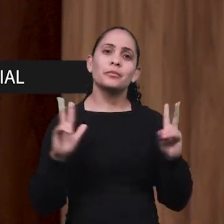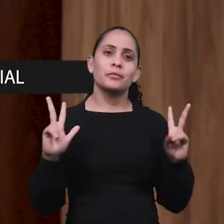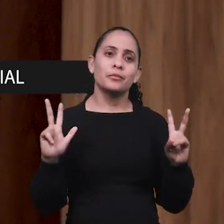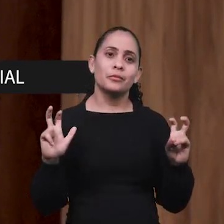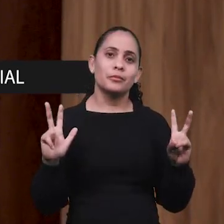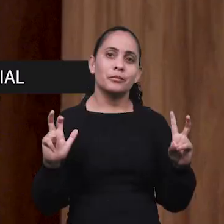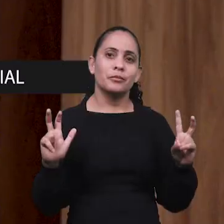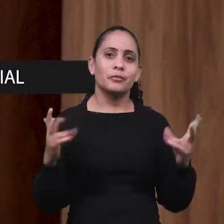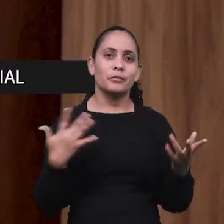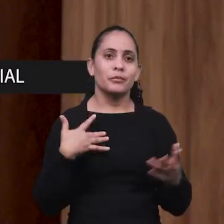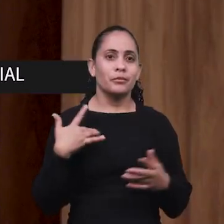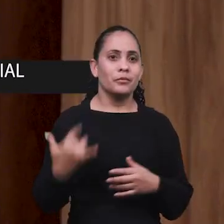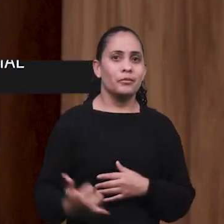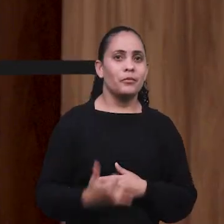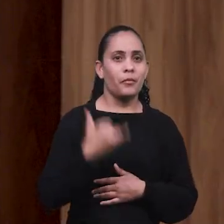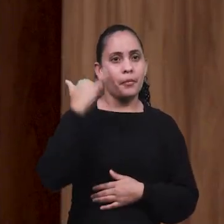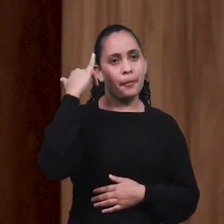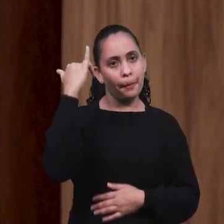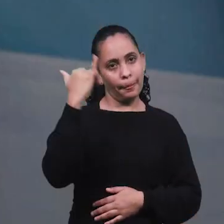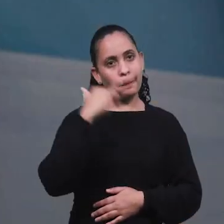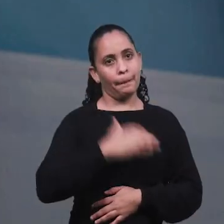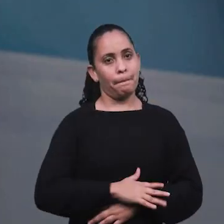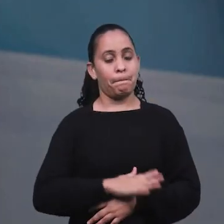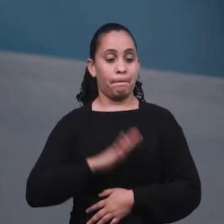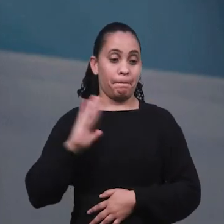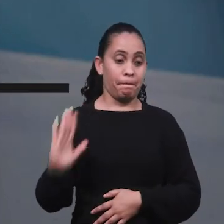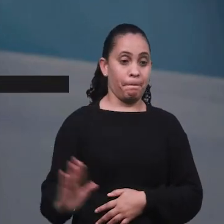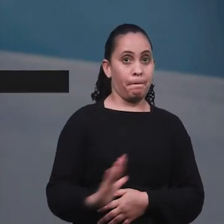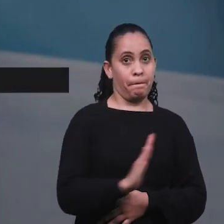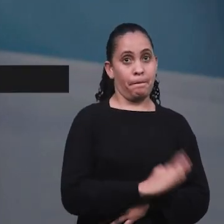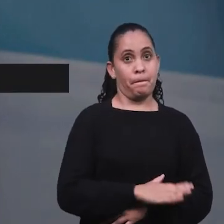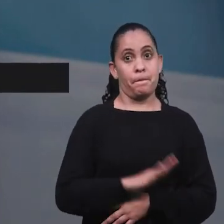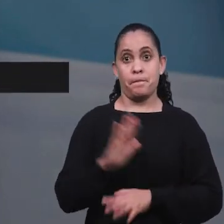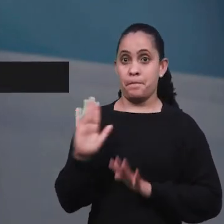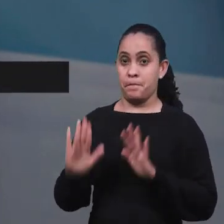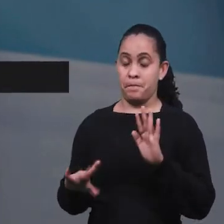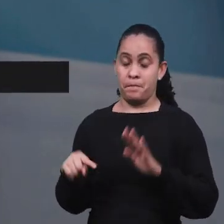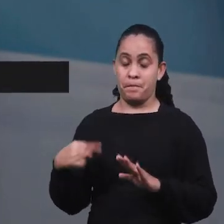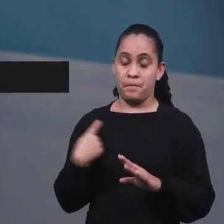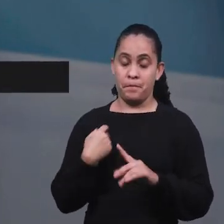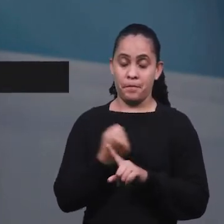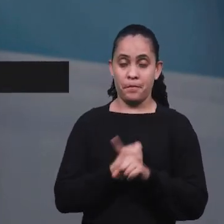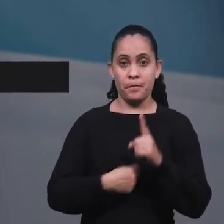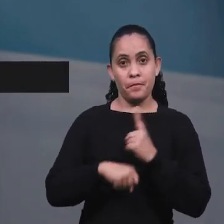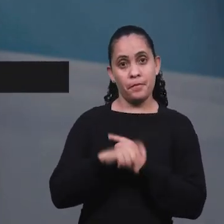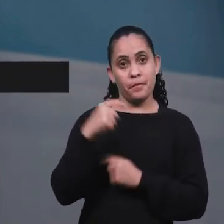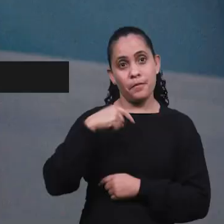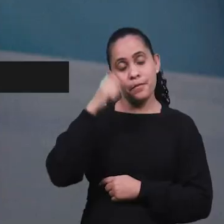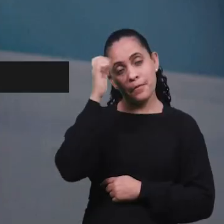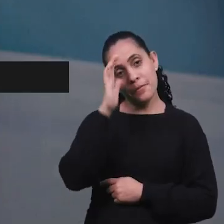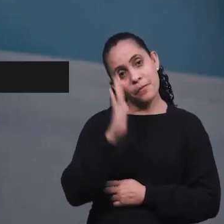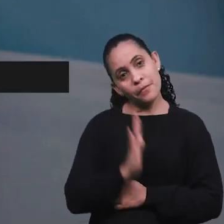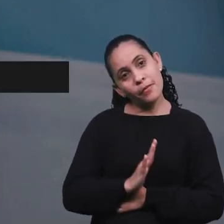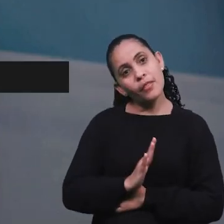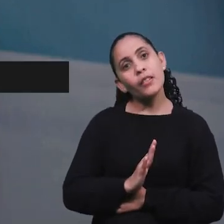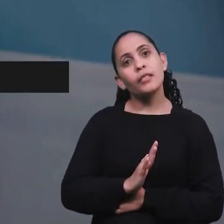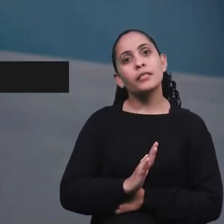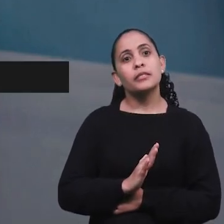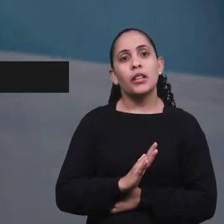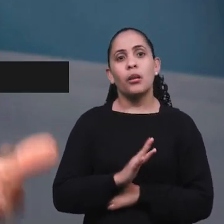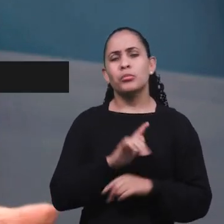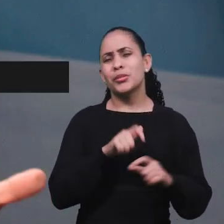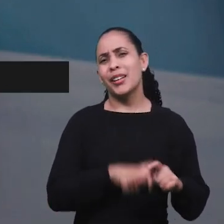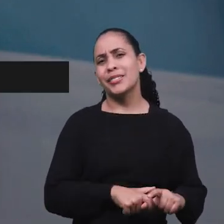sobre esse assunto, esse tema tão importante. Por vezes, né, nós vivemos uma sociedade no Brasil